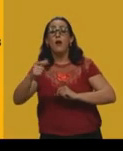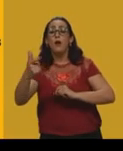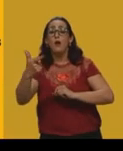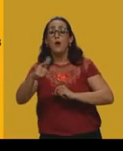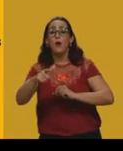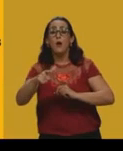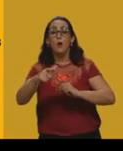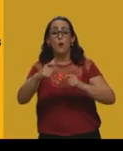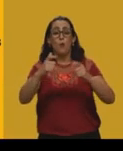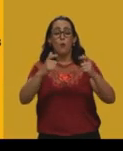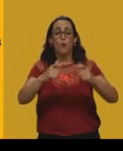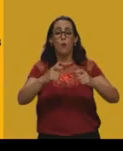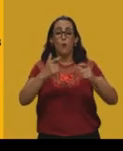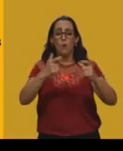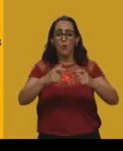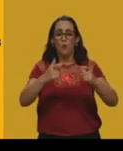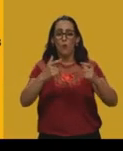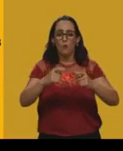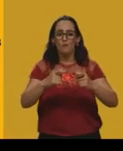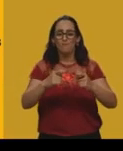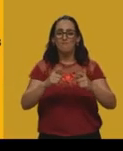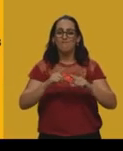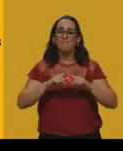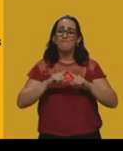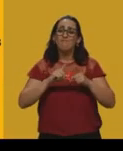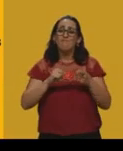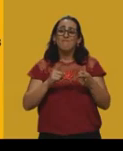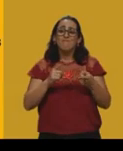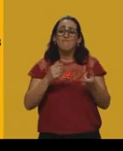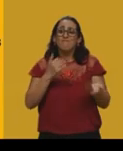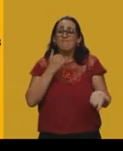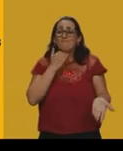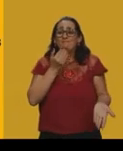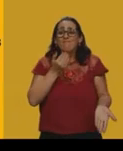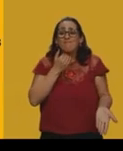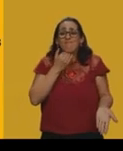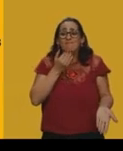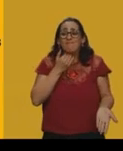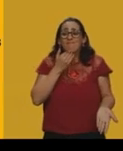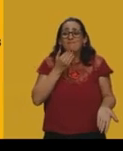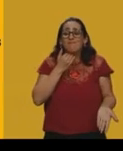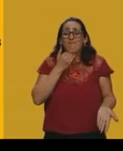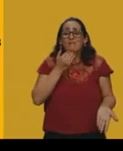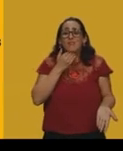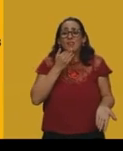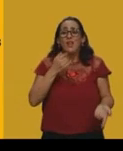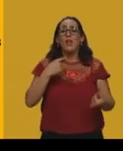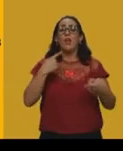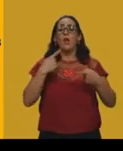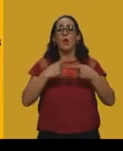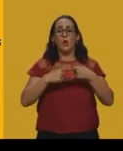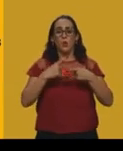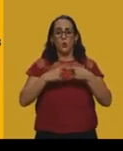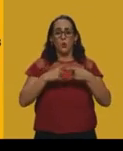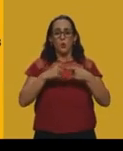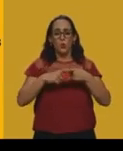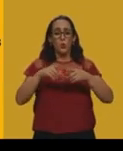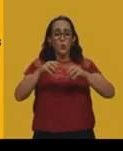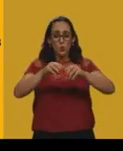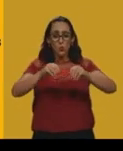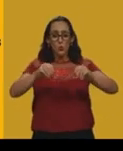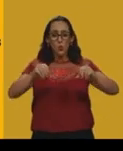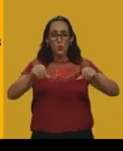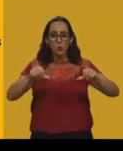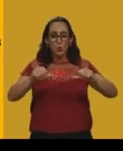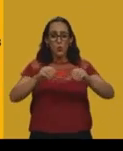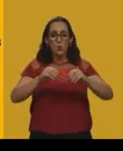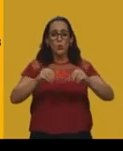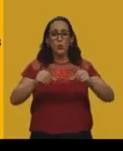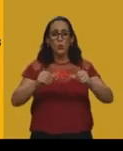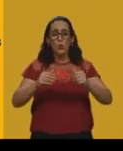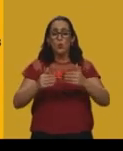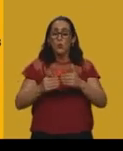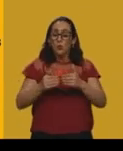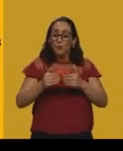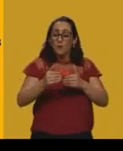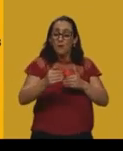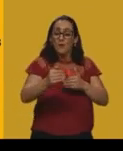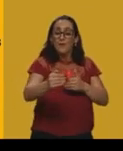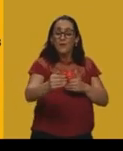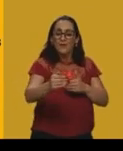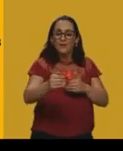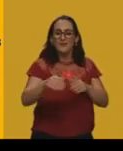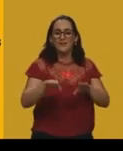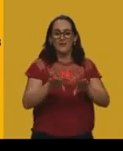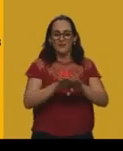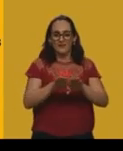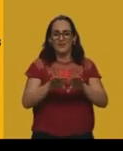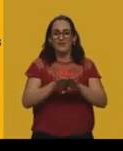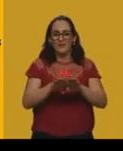adiantava, porque à medida em que a colonização ela se consolidava, também avançava-se pelo território, né? A gente tem aí a